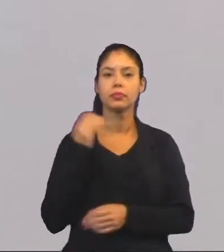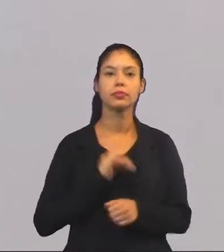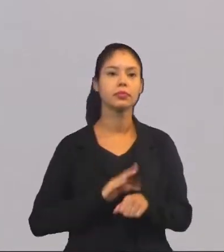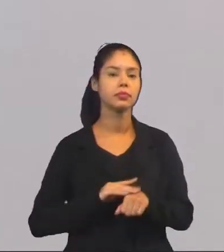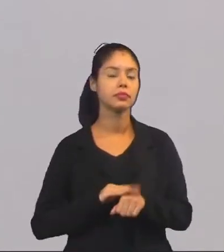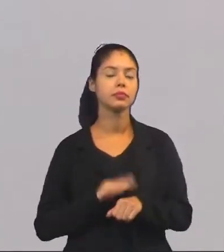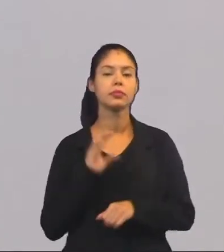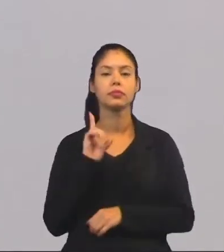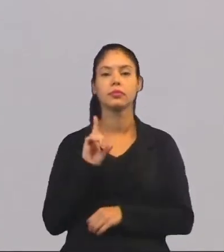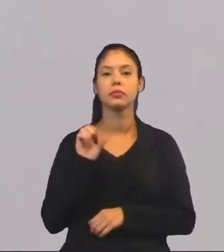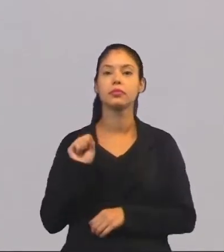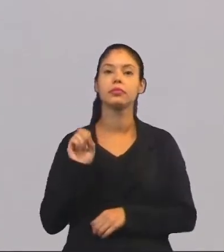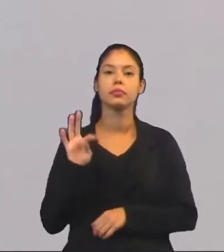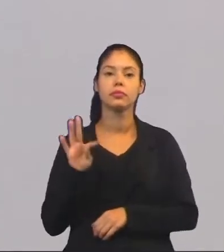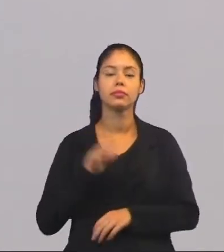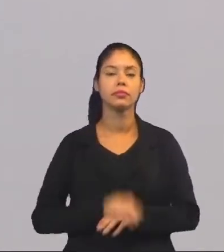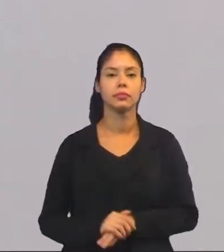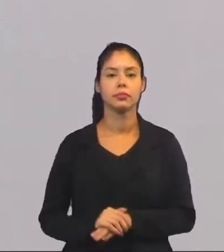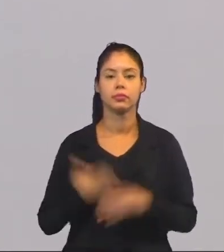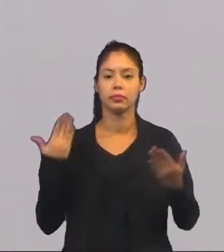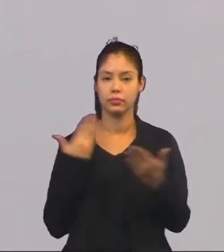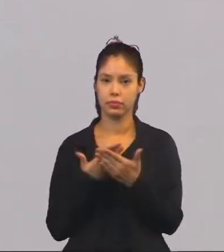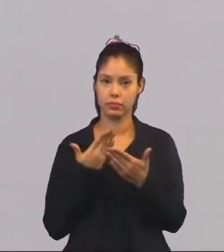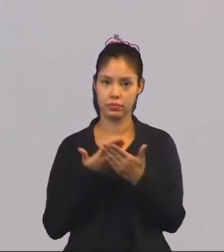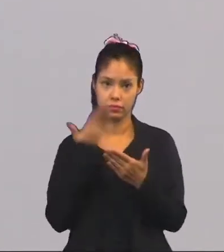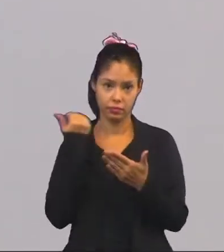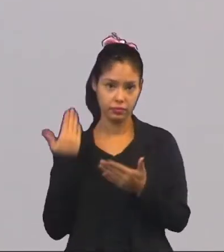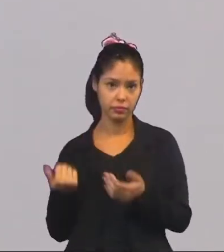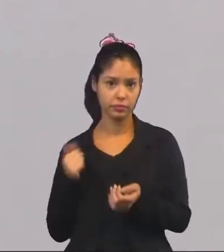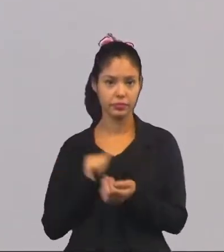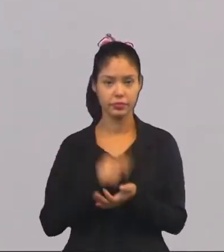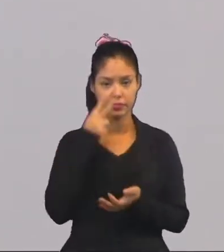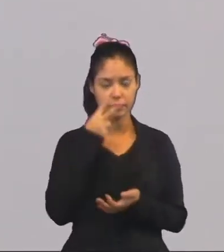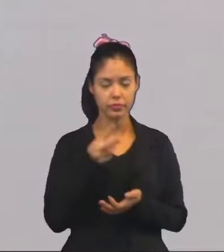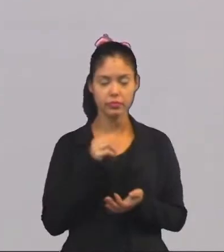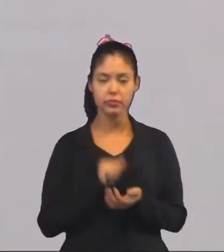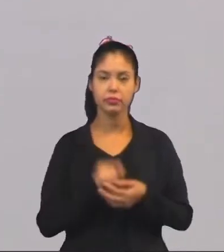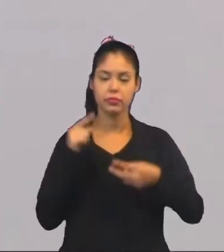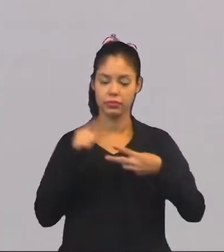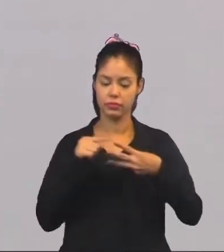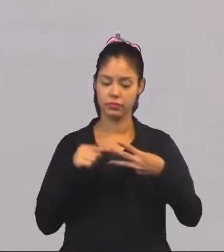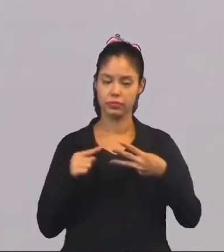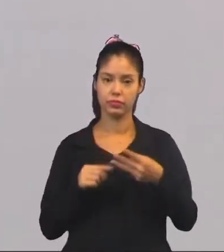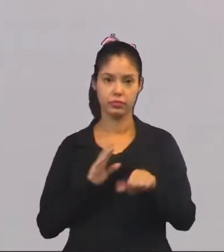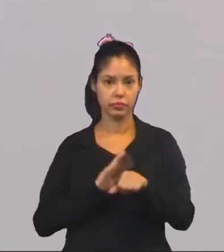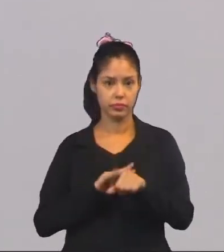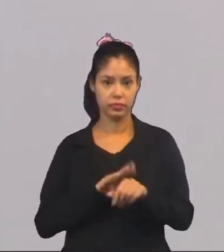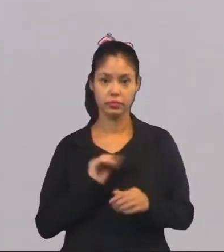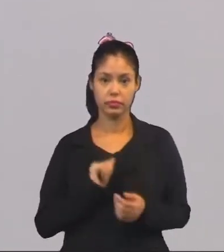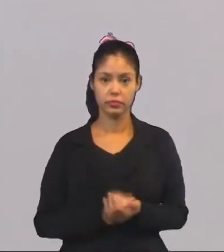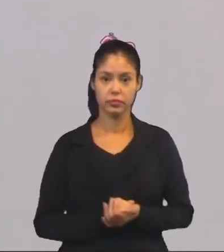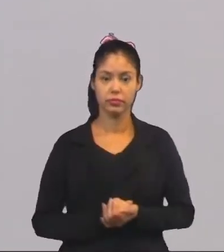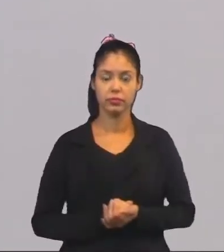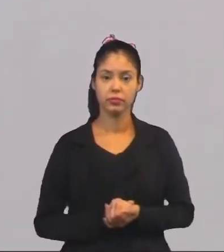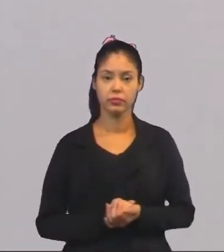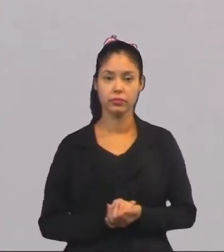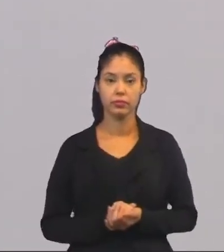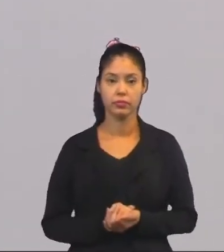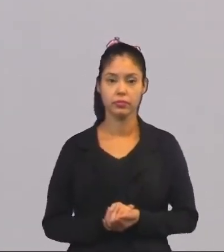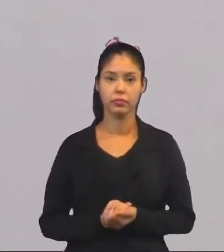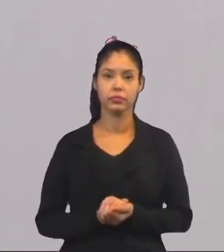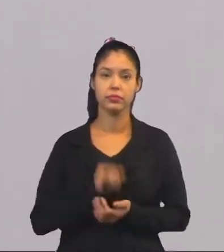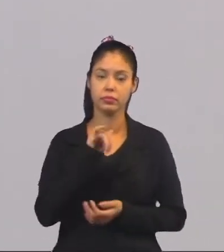infecções sexualmente transmissíveis. Nas aulas anteriores, nós vimos sobre 3 enfermidades, 3 doenças,